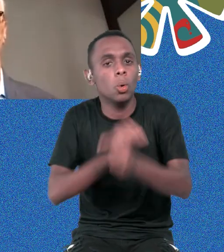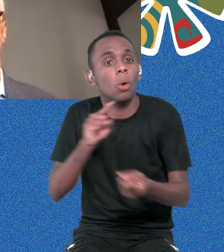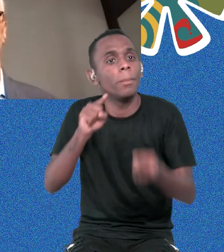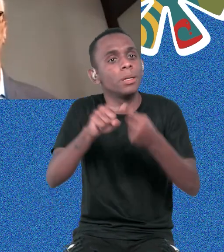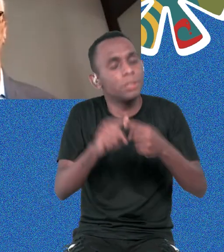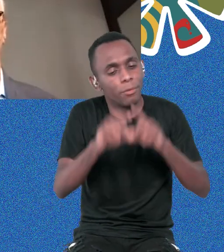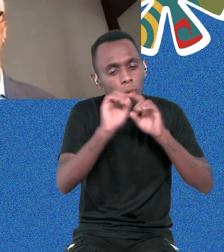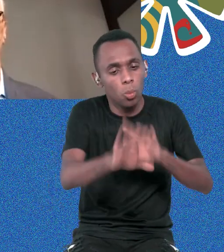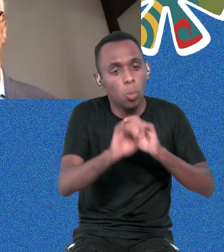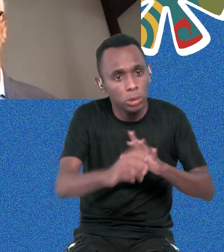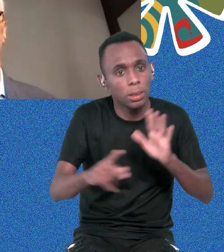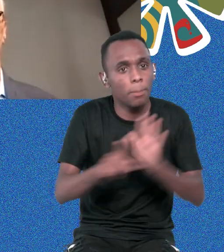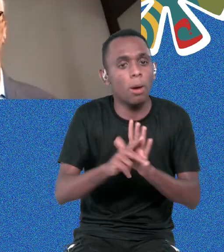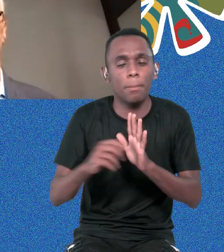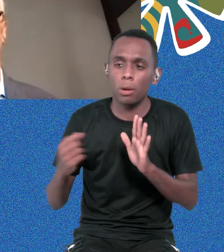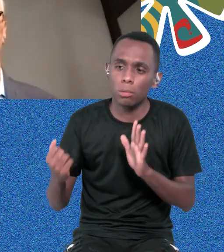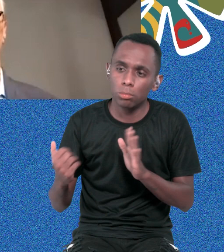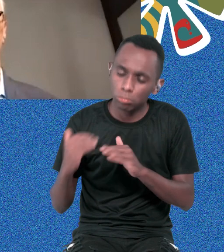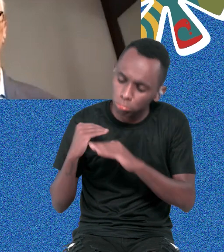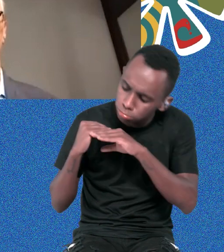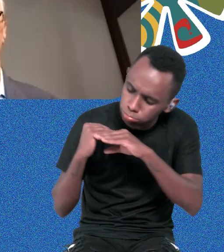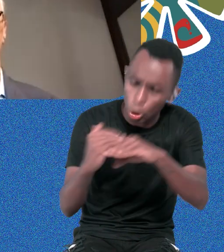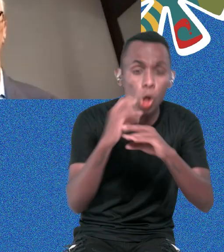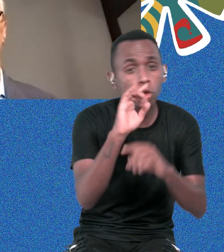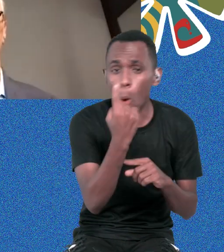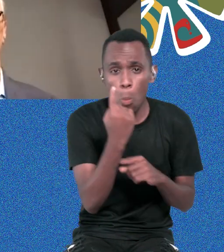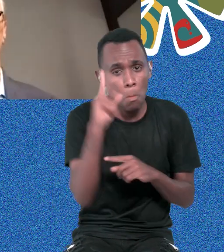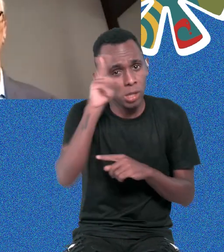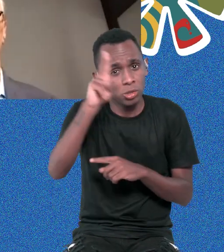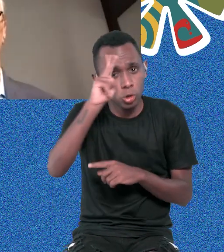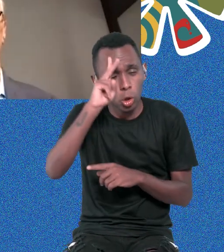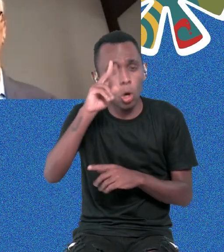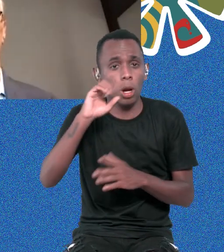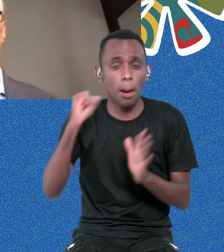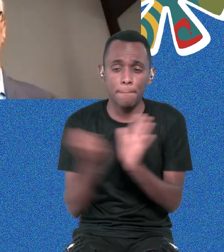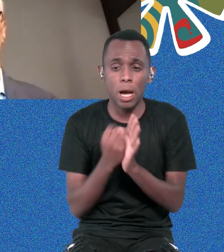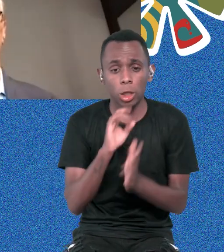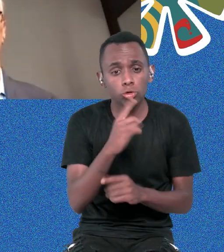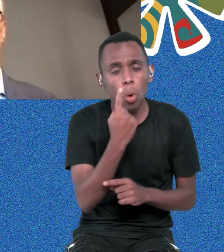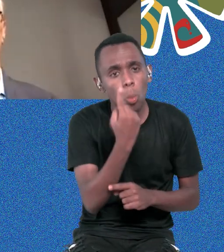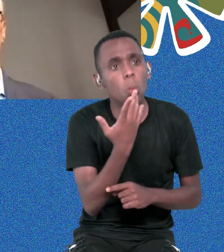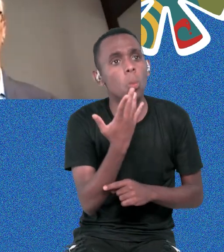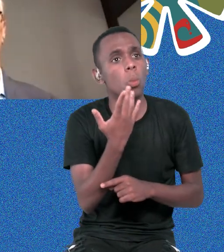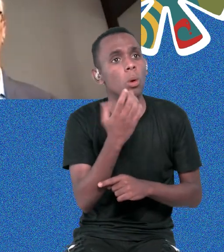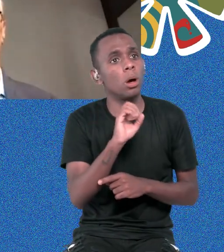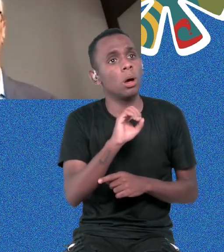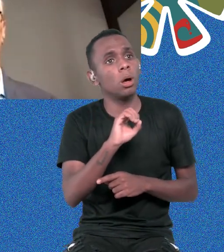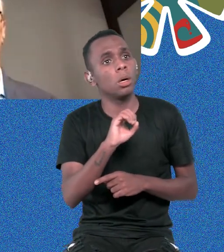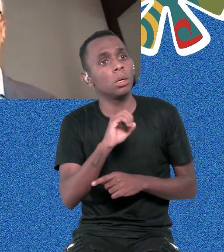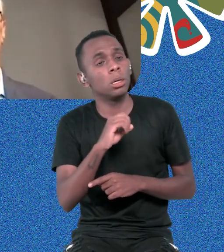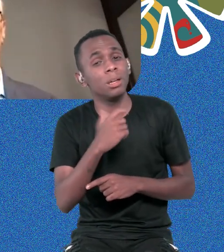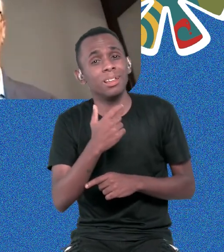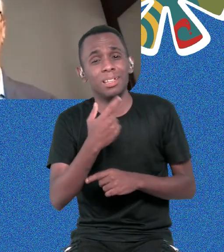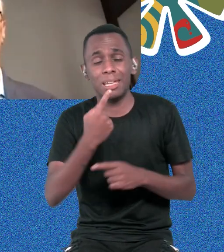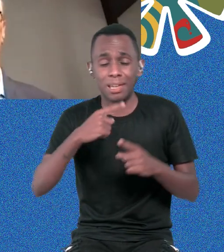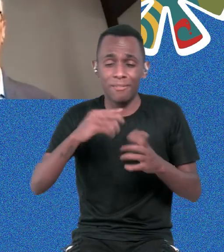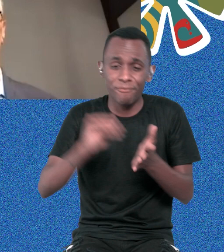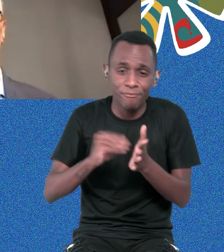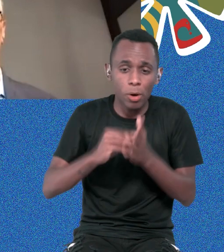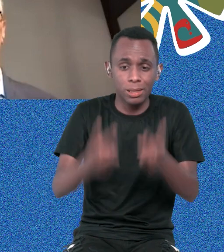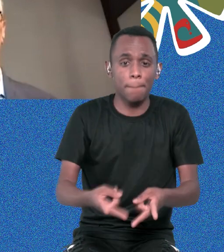no patrimônio a partir de uma história única, a partir de uma história que não reconhece, né,